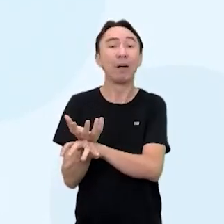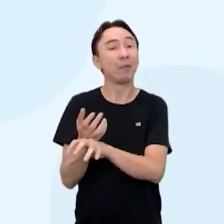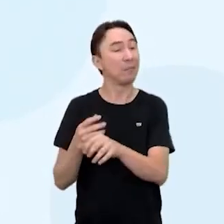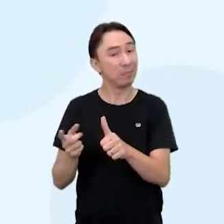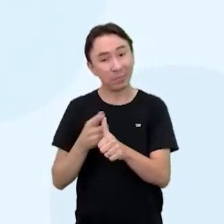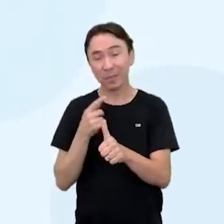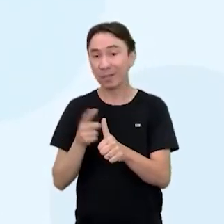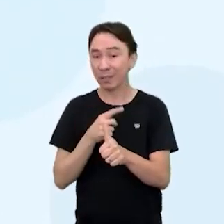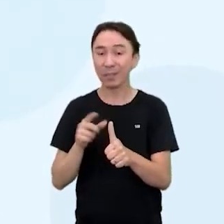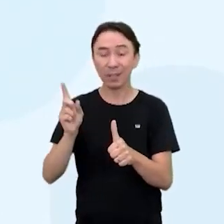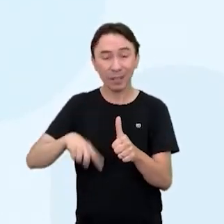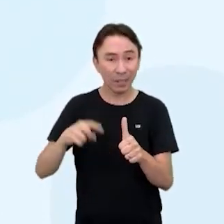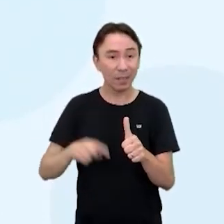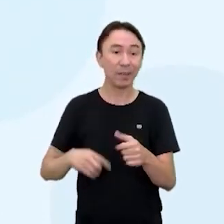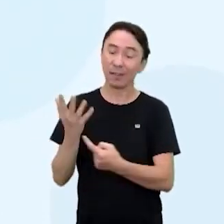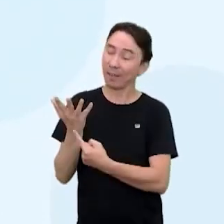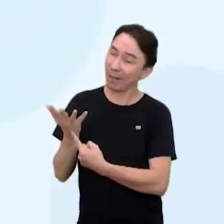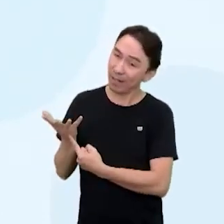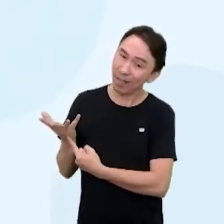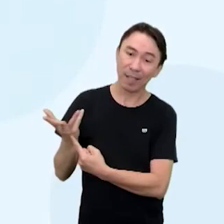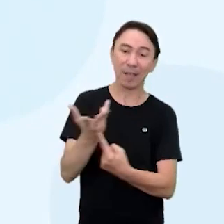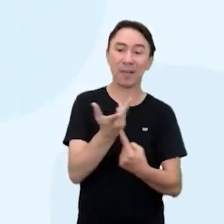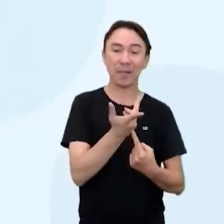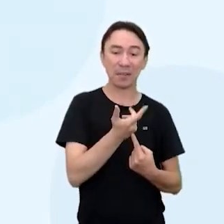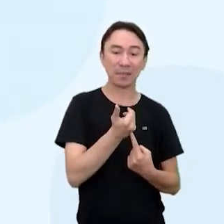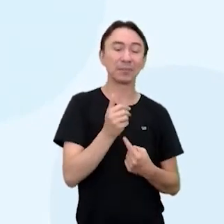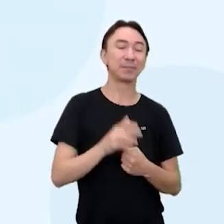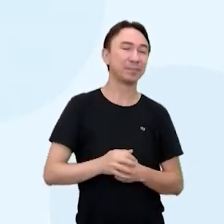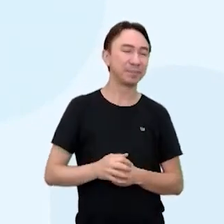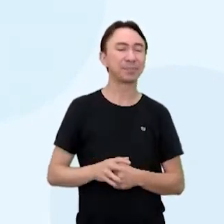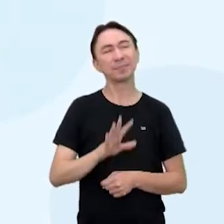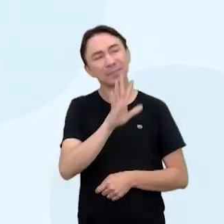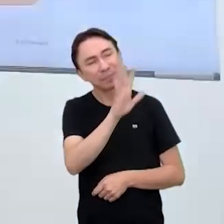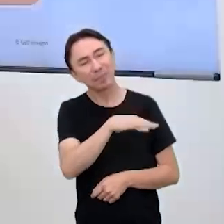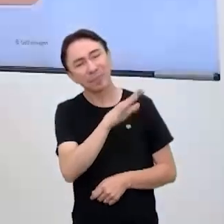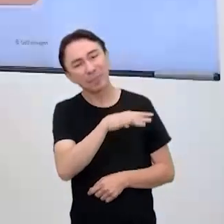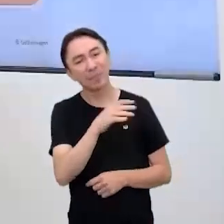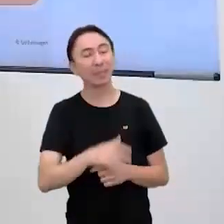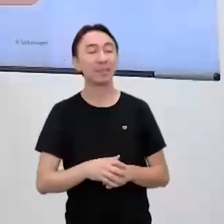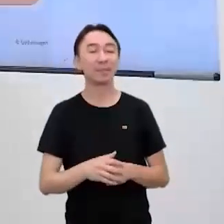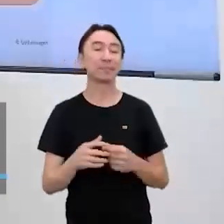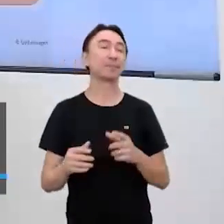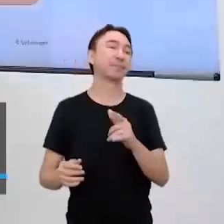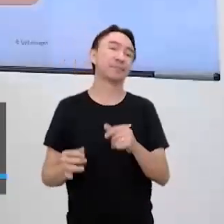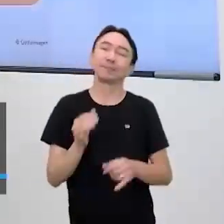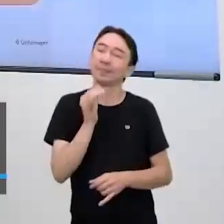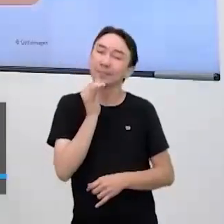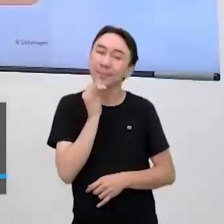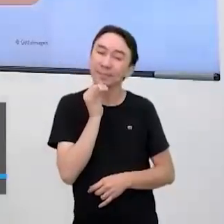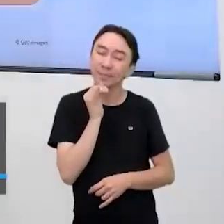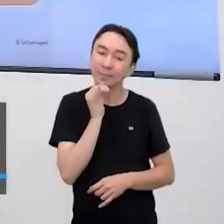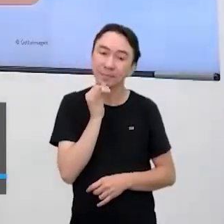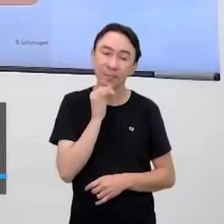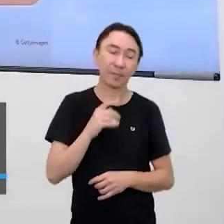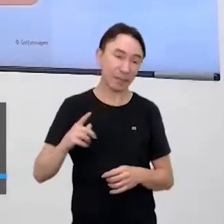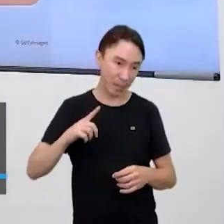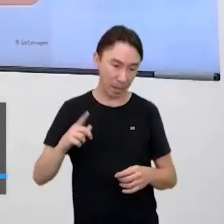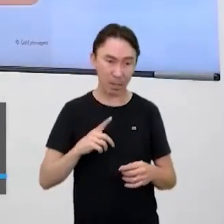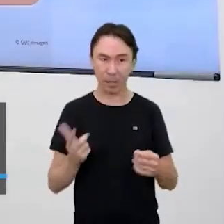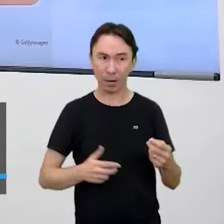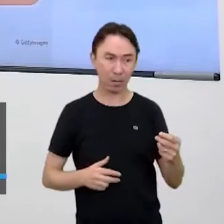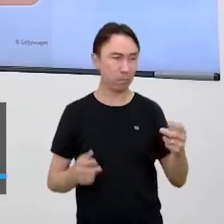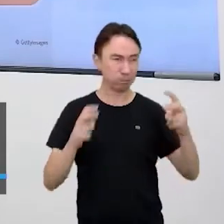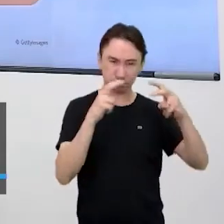de improviso, aqui é raiz, Anderson. Bora. O que você pode falar da relação entre essas artes